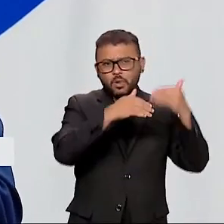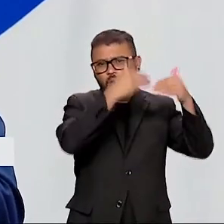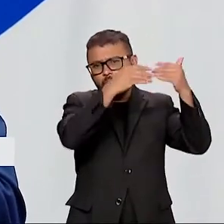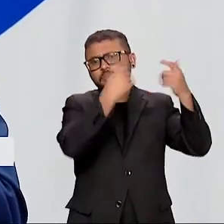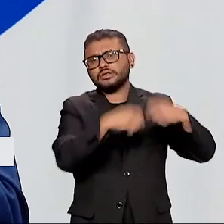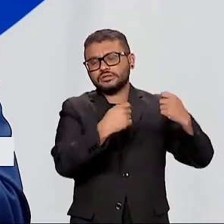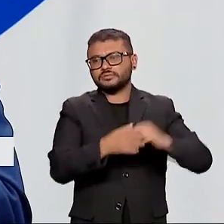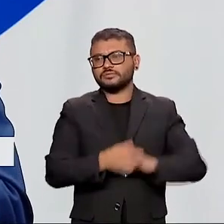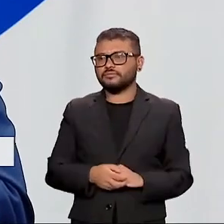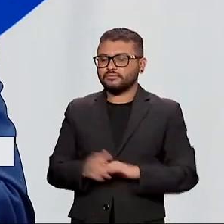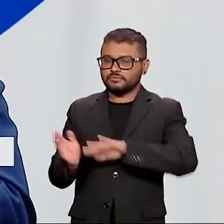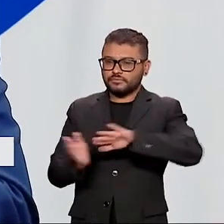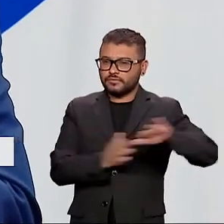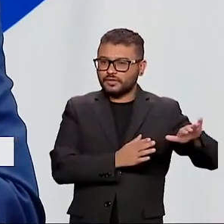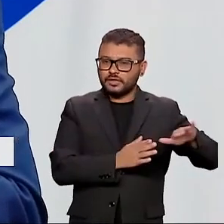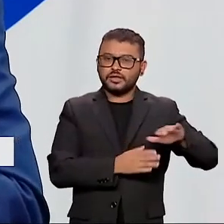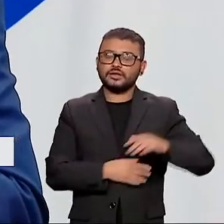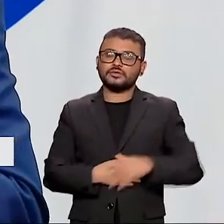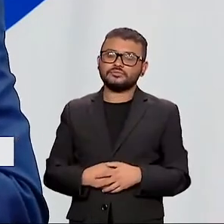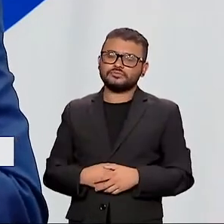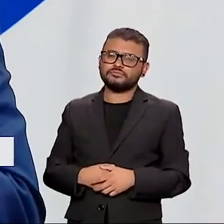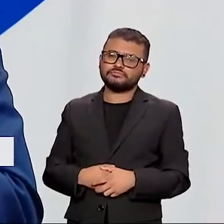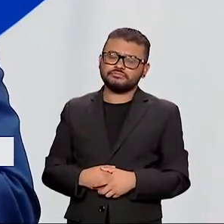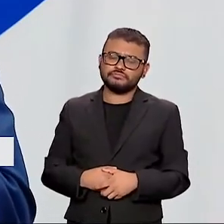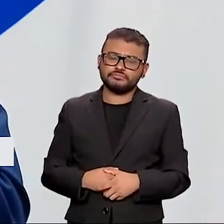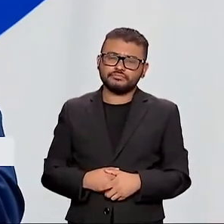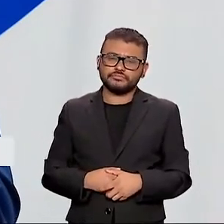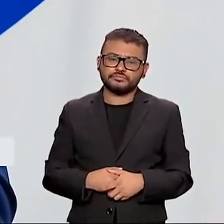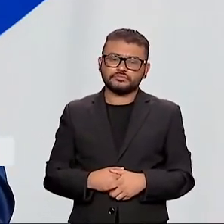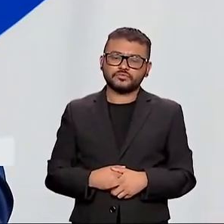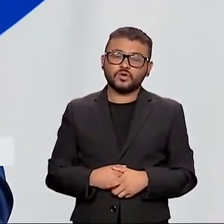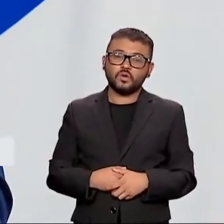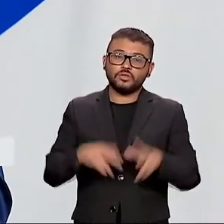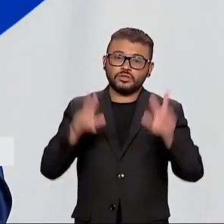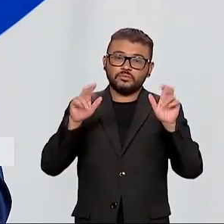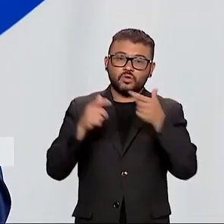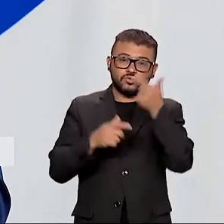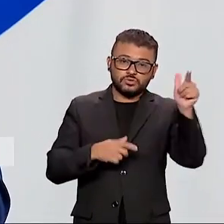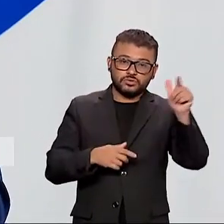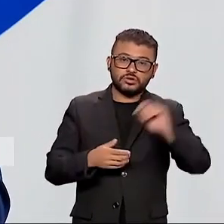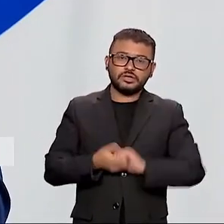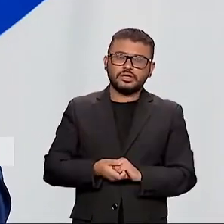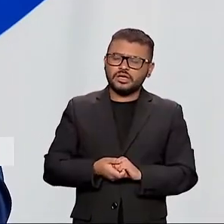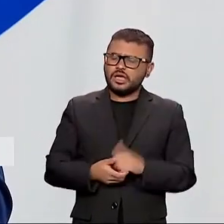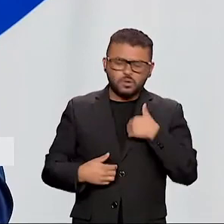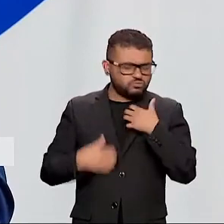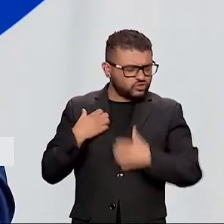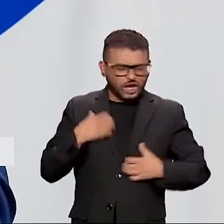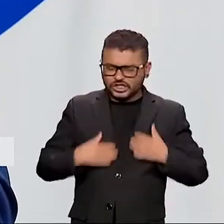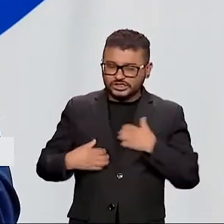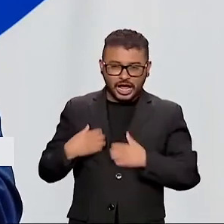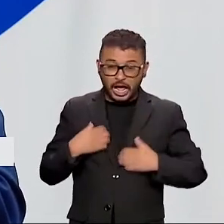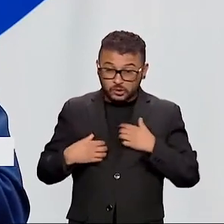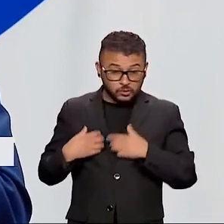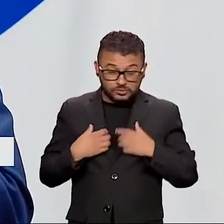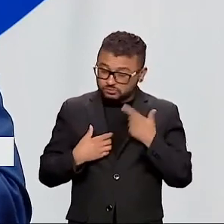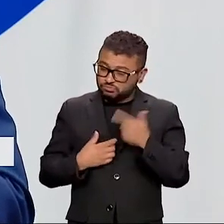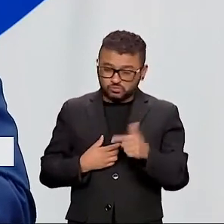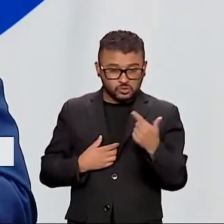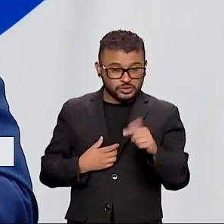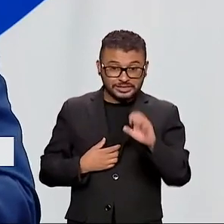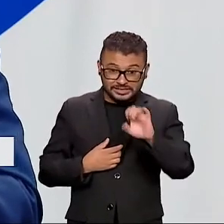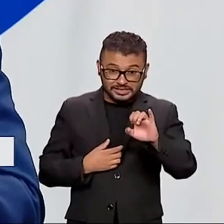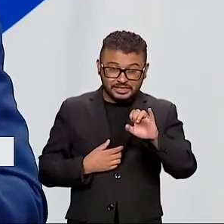Com relação à liberação, ora, eu não fico chateado quando